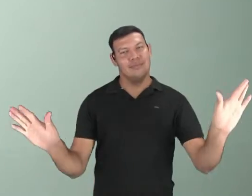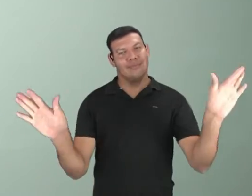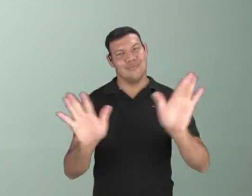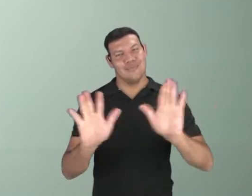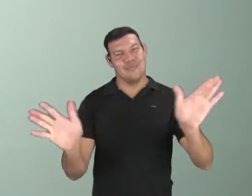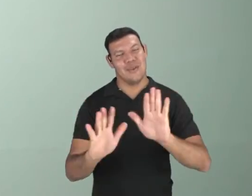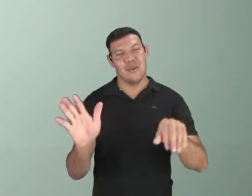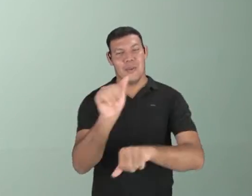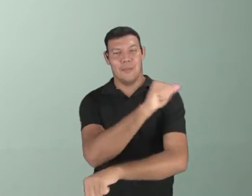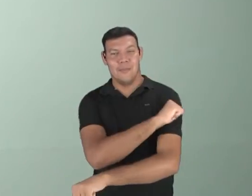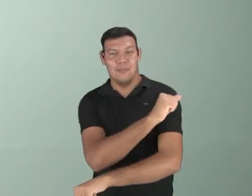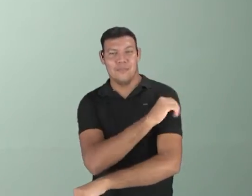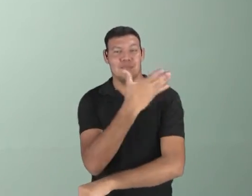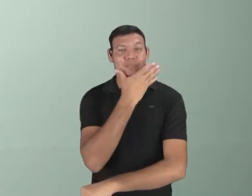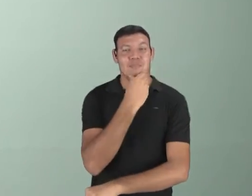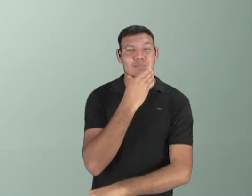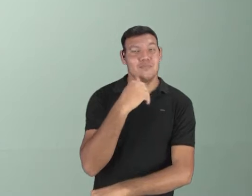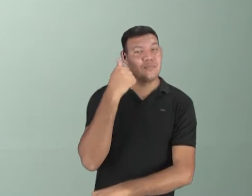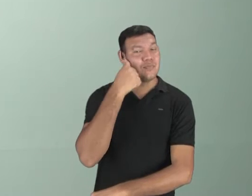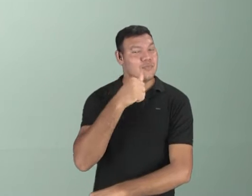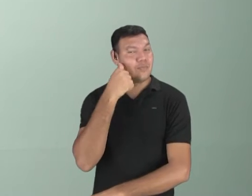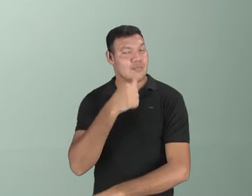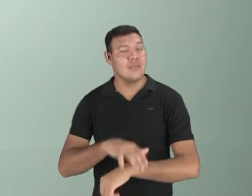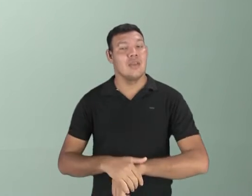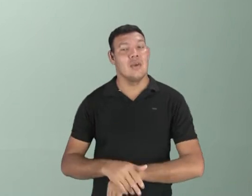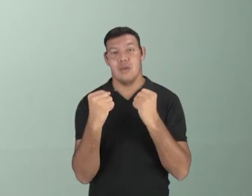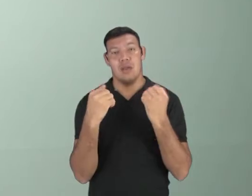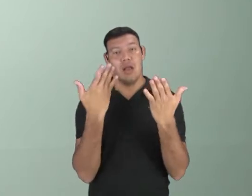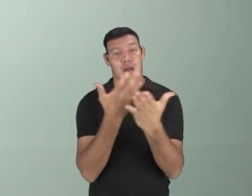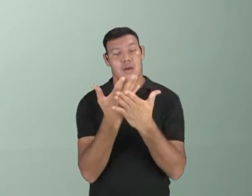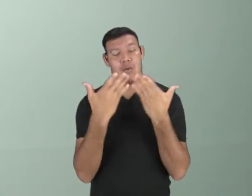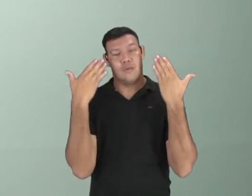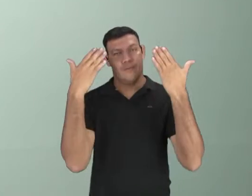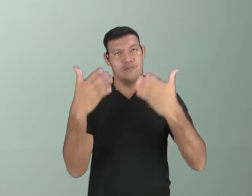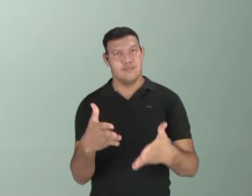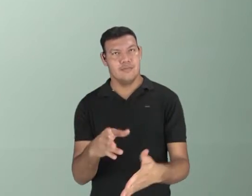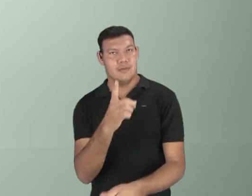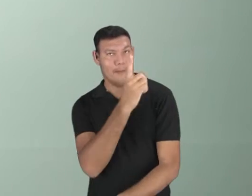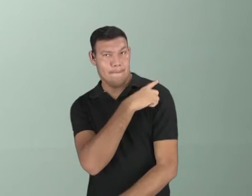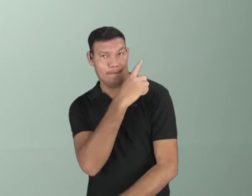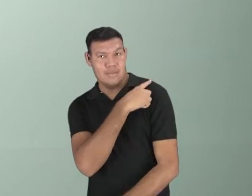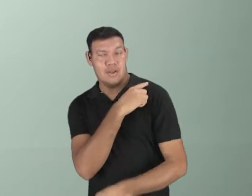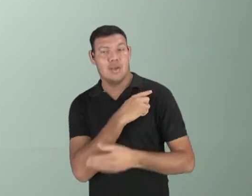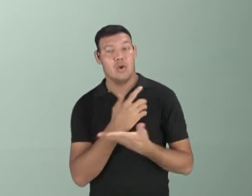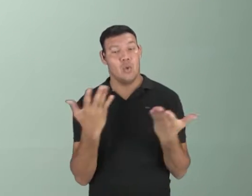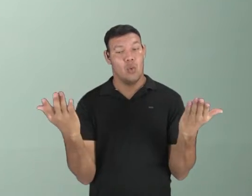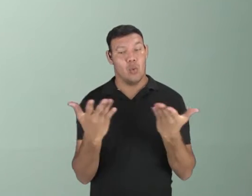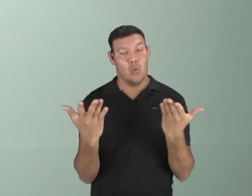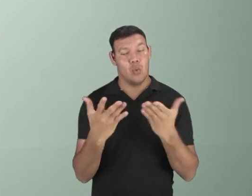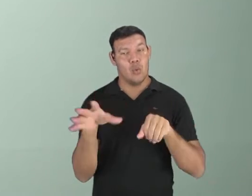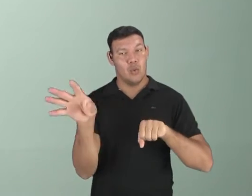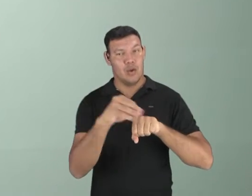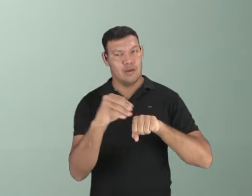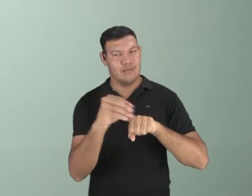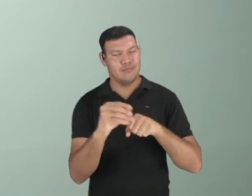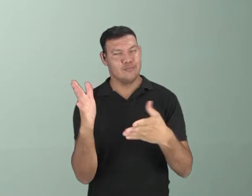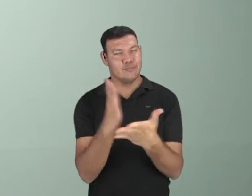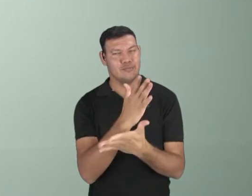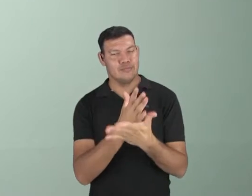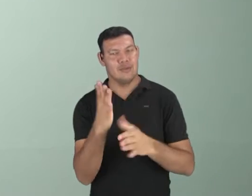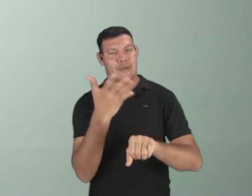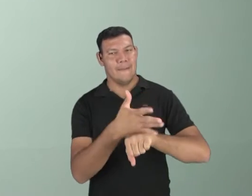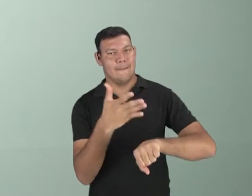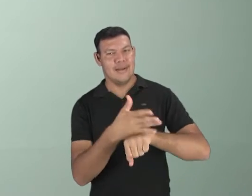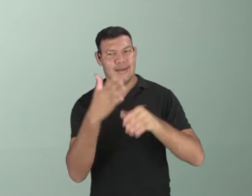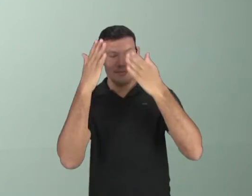Olá, alunos, olá, alunas. Aqui é o professor Santiago de Educação Física. E na aula de hoje nós vamos aprender algumas práticas corporais que